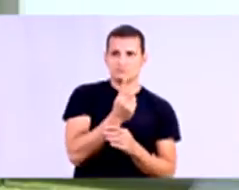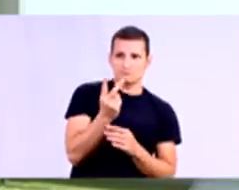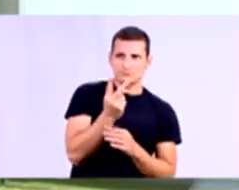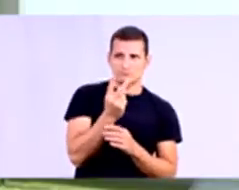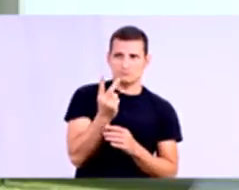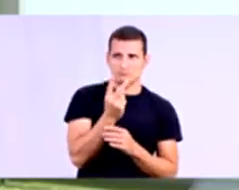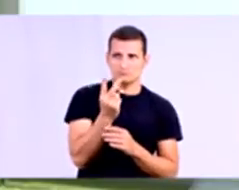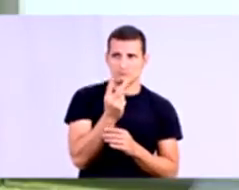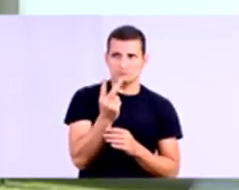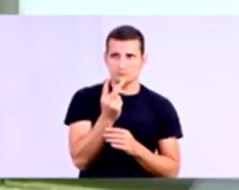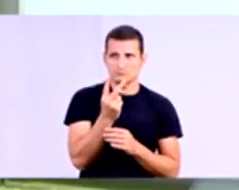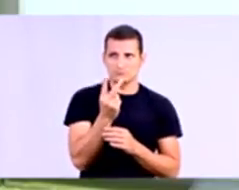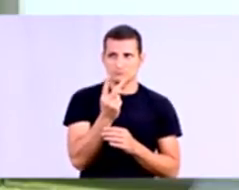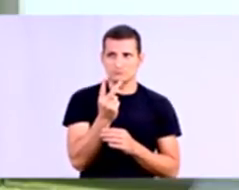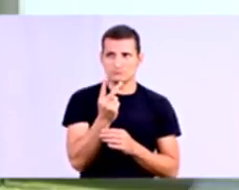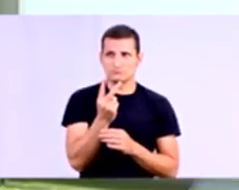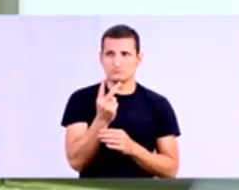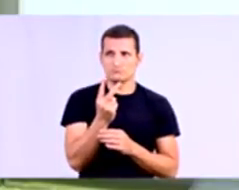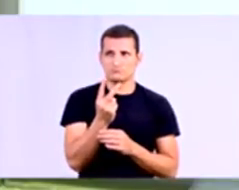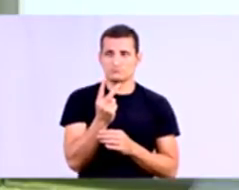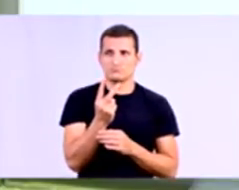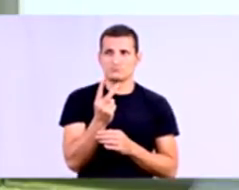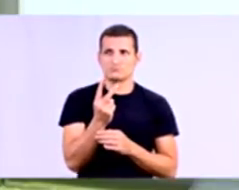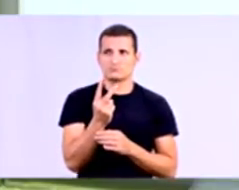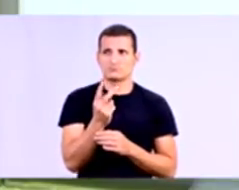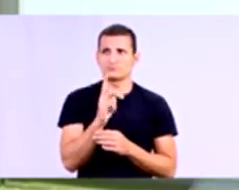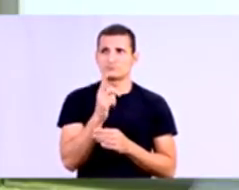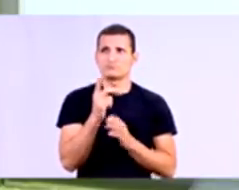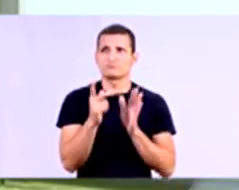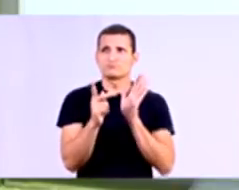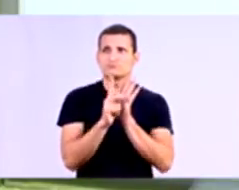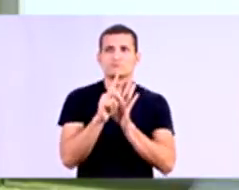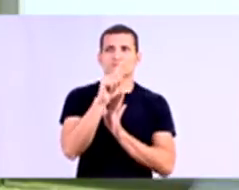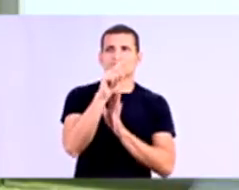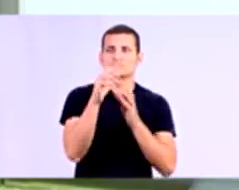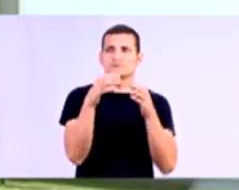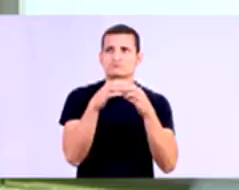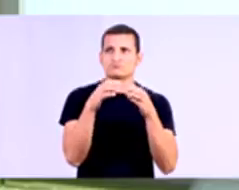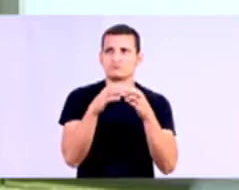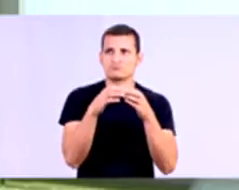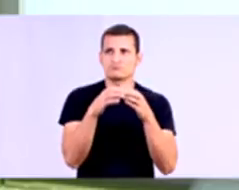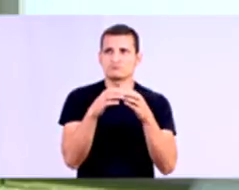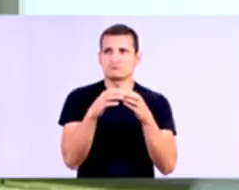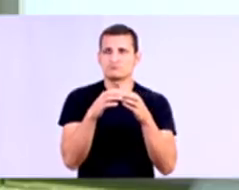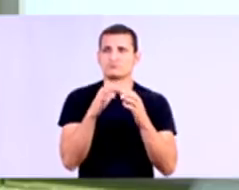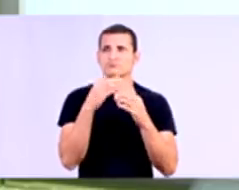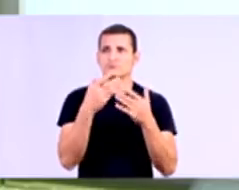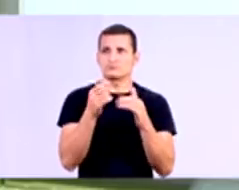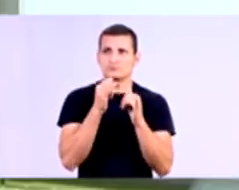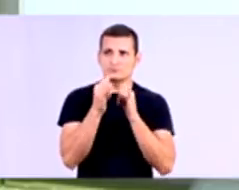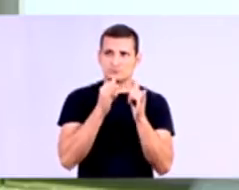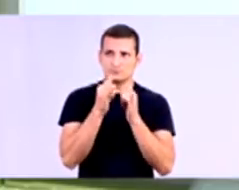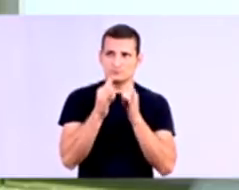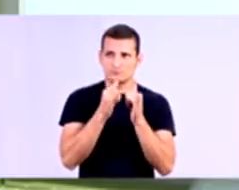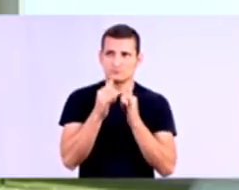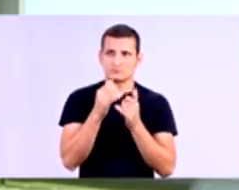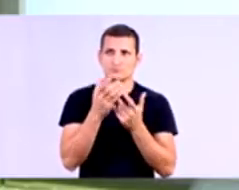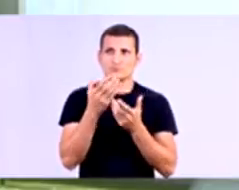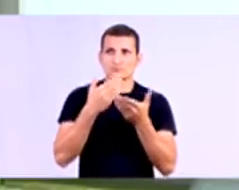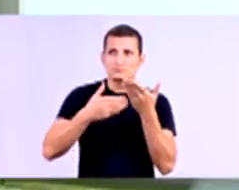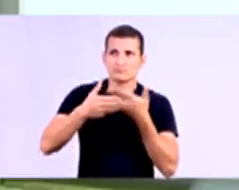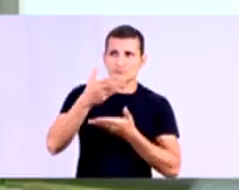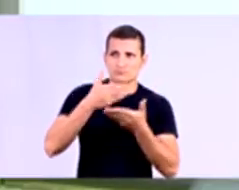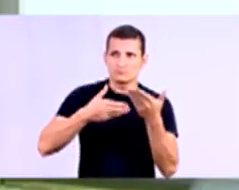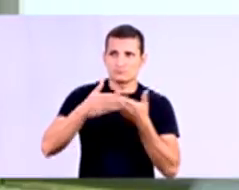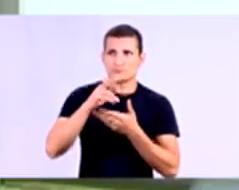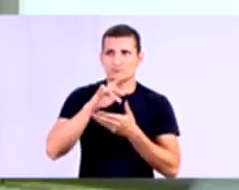pessoa física ou jurídica, ela não vai pertencer a esse grupo. Então, a informação, quando eu tentar relacionar, ela